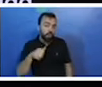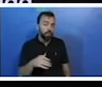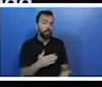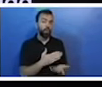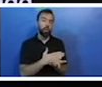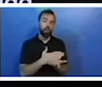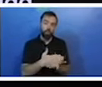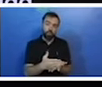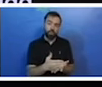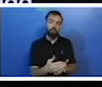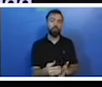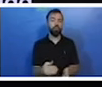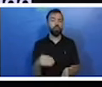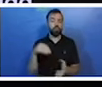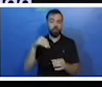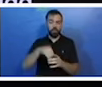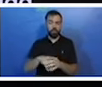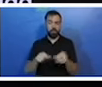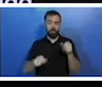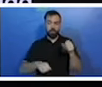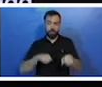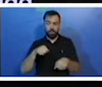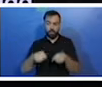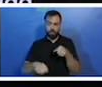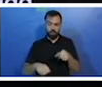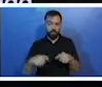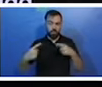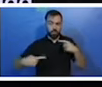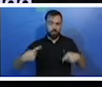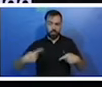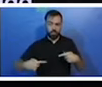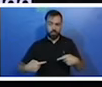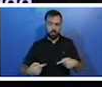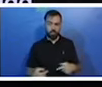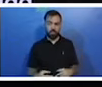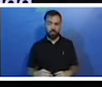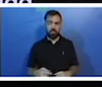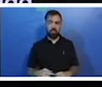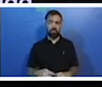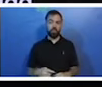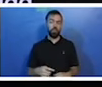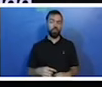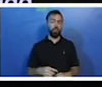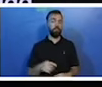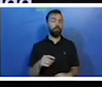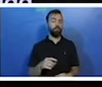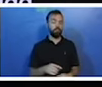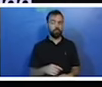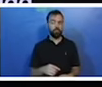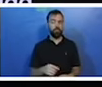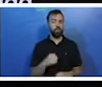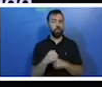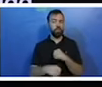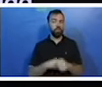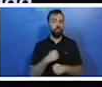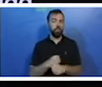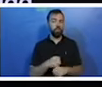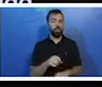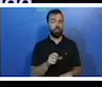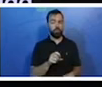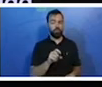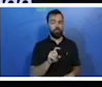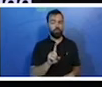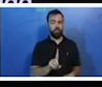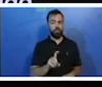lá na década de 80, né? Então, a gente sabe que historicamente, muitos esportes, as mulheres eram deixadas de lado